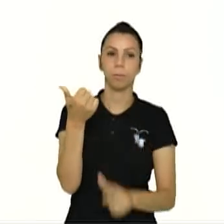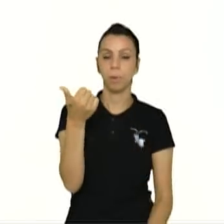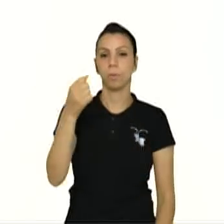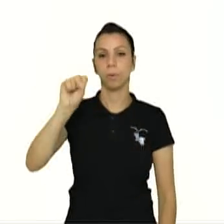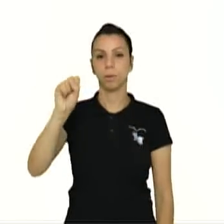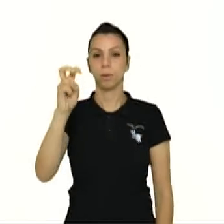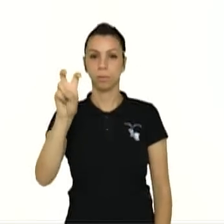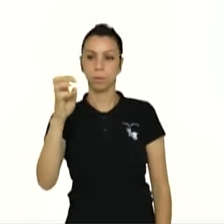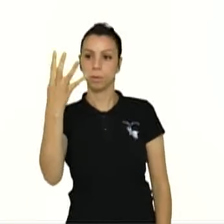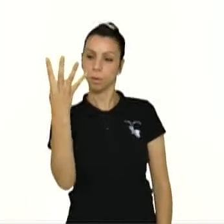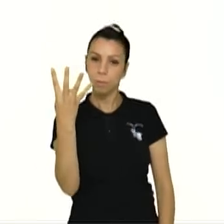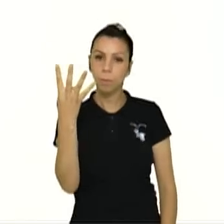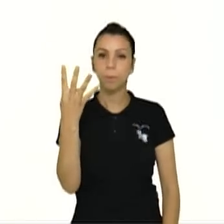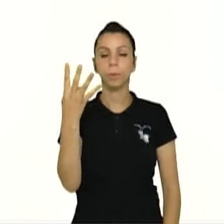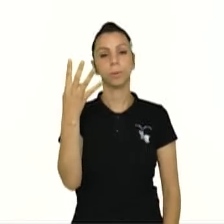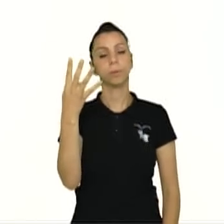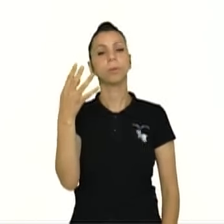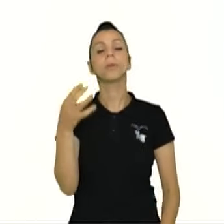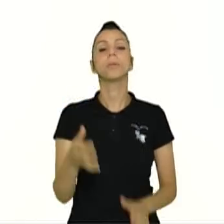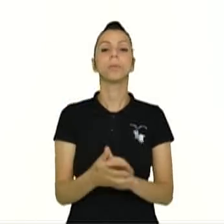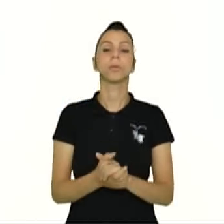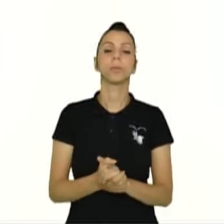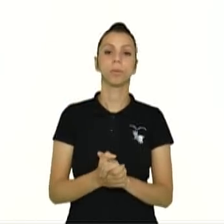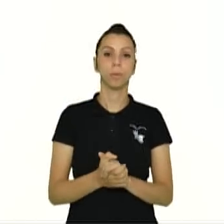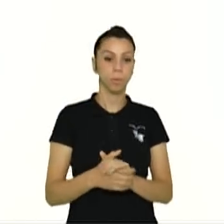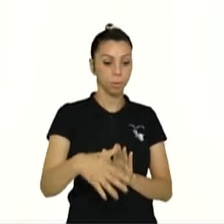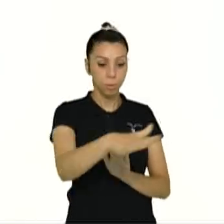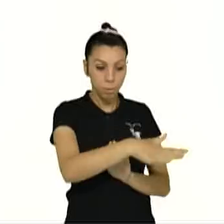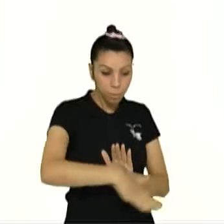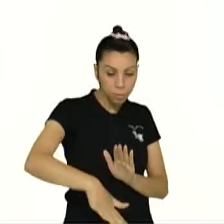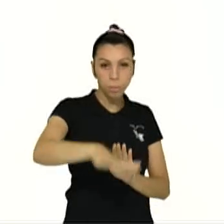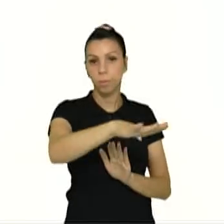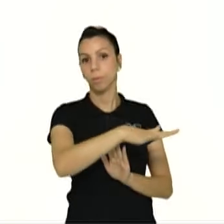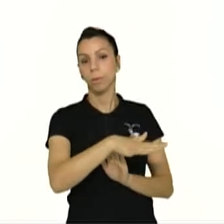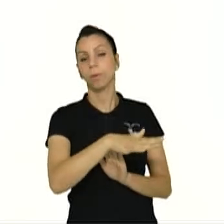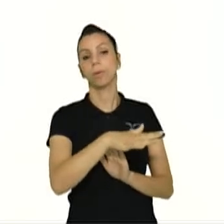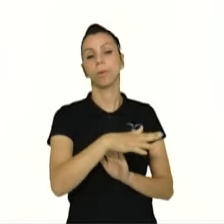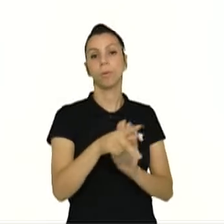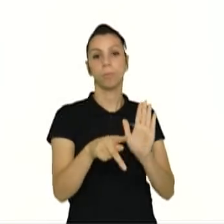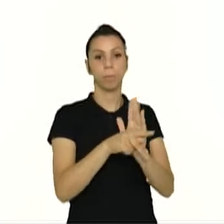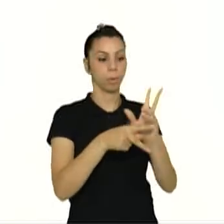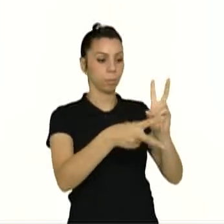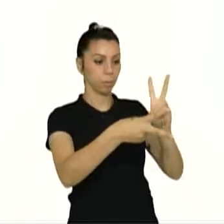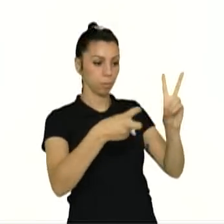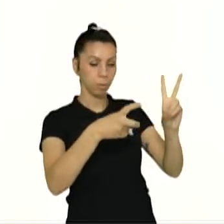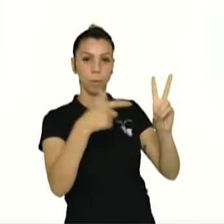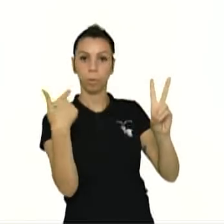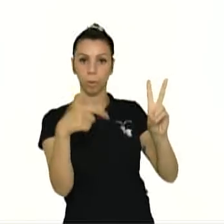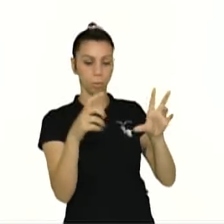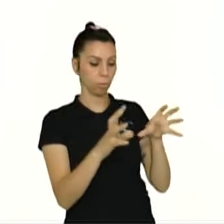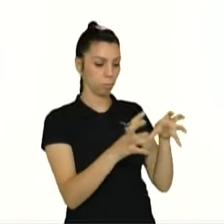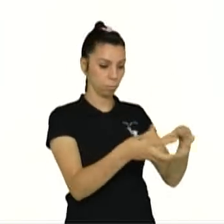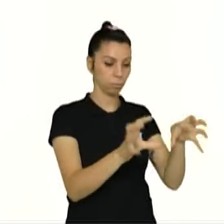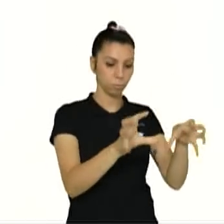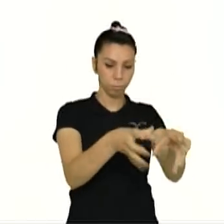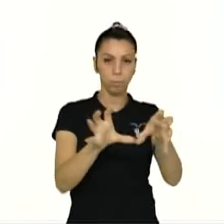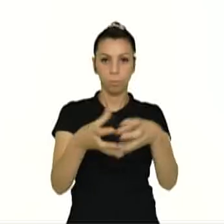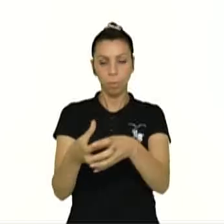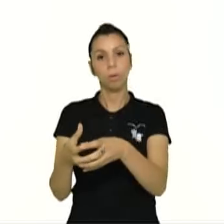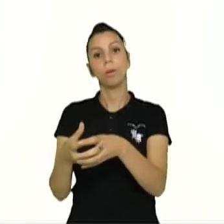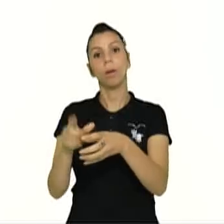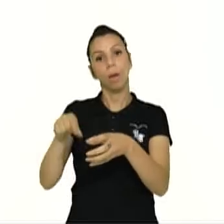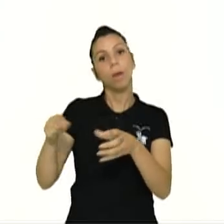missões, ela vai permitir que a terra dos indígenas que não estivessem em aldeamentos tornassem de propriedade do